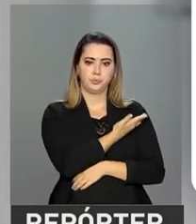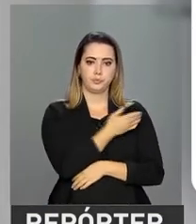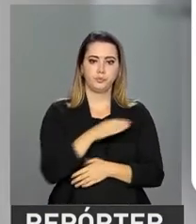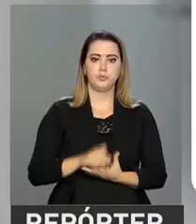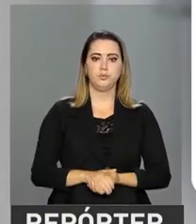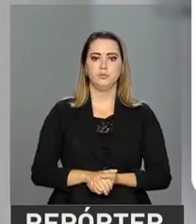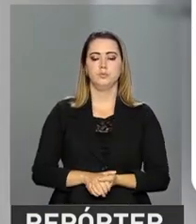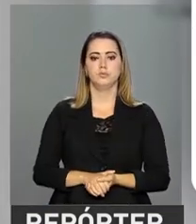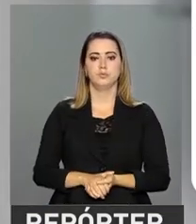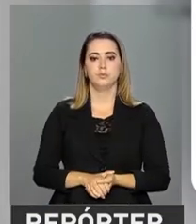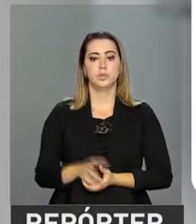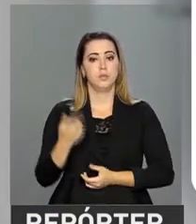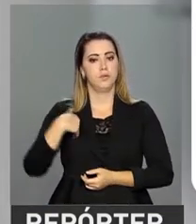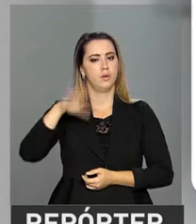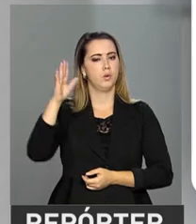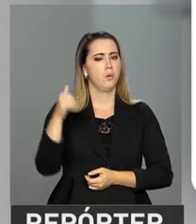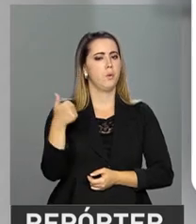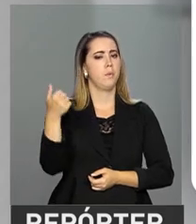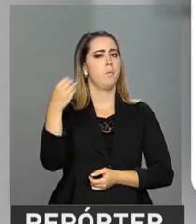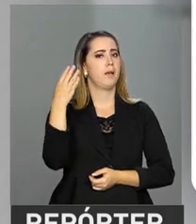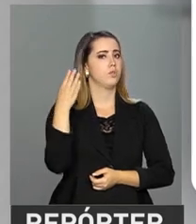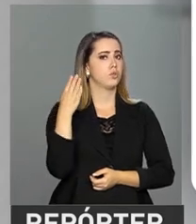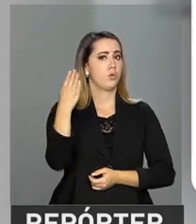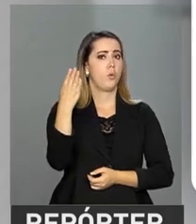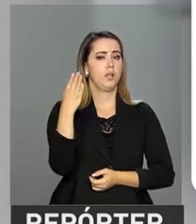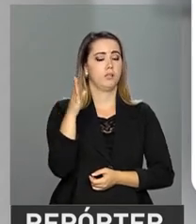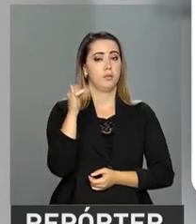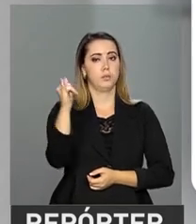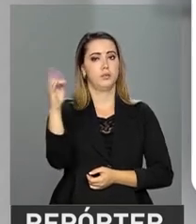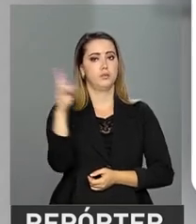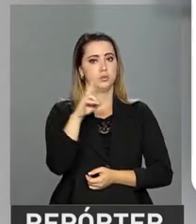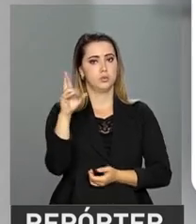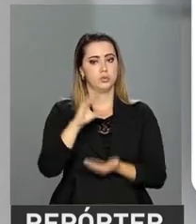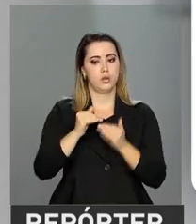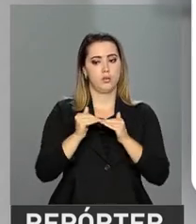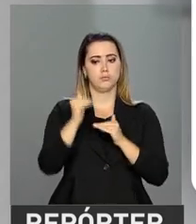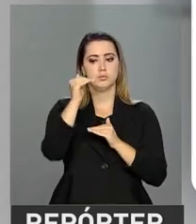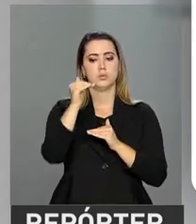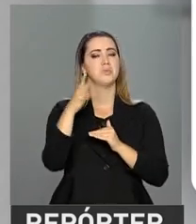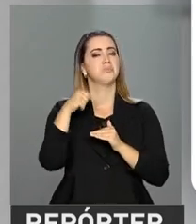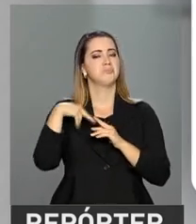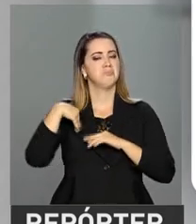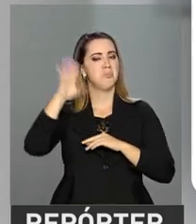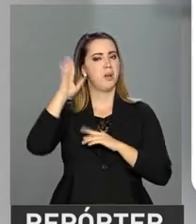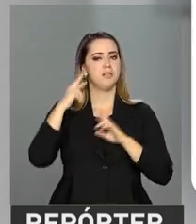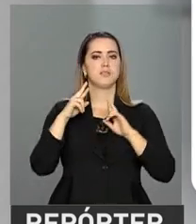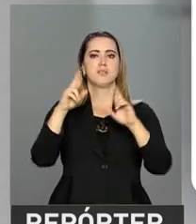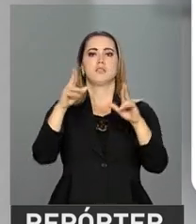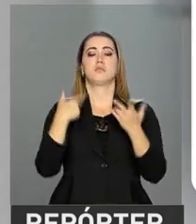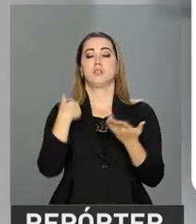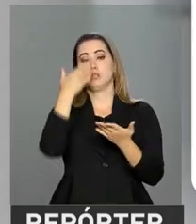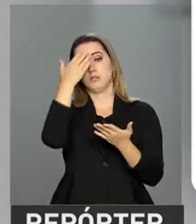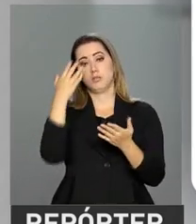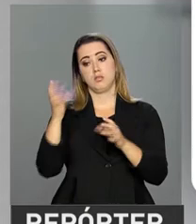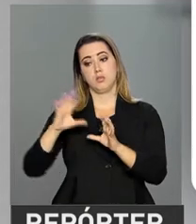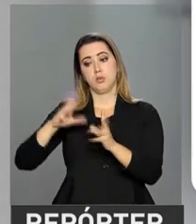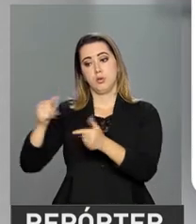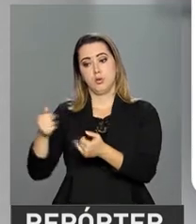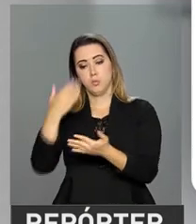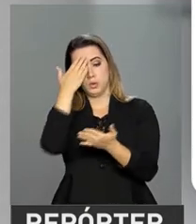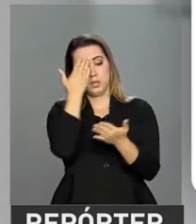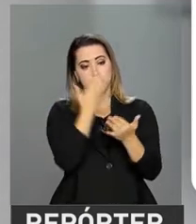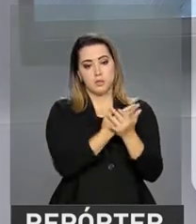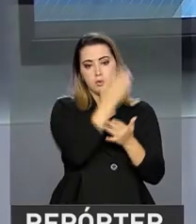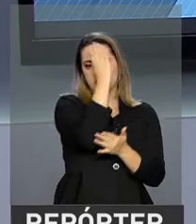destacou que o rendimento de quase 4 bilhões de reais em bônus foi muito acima do esperado ea confiança está de